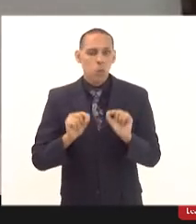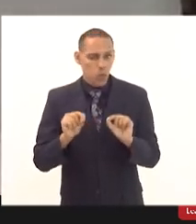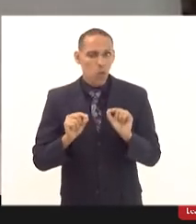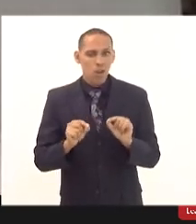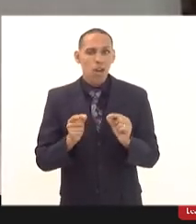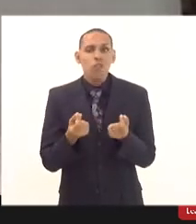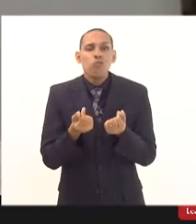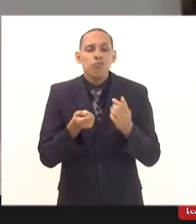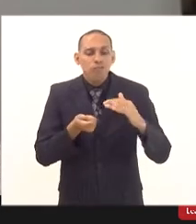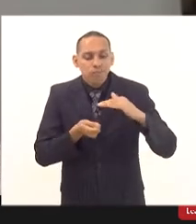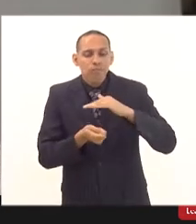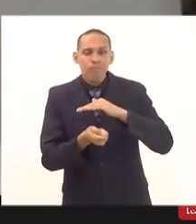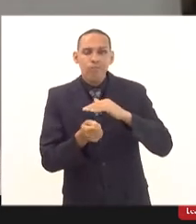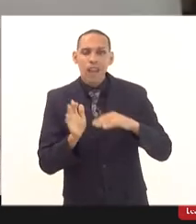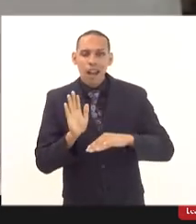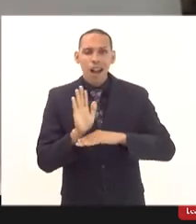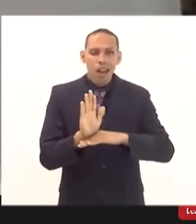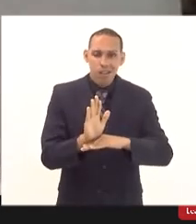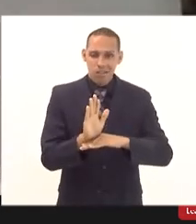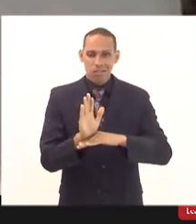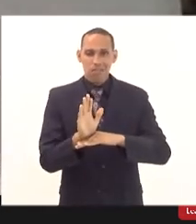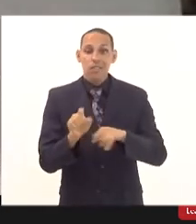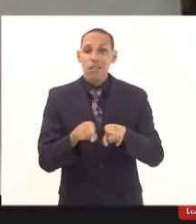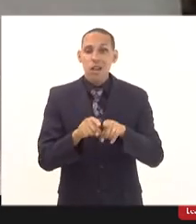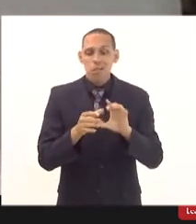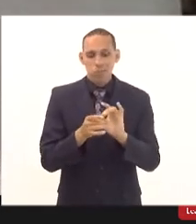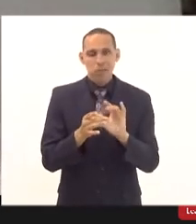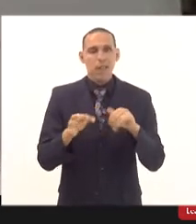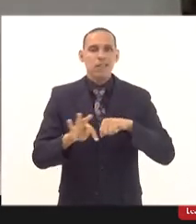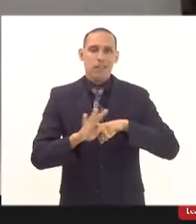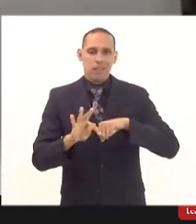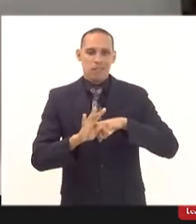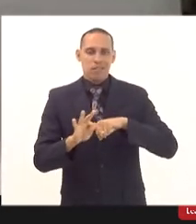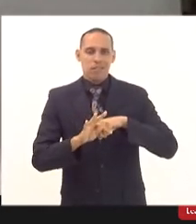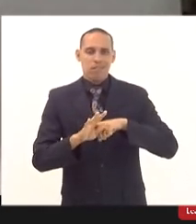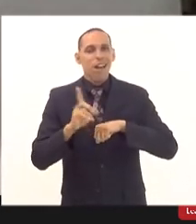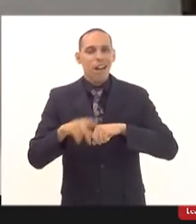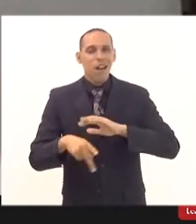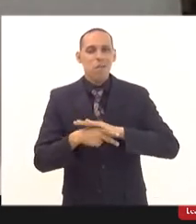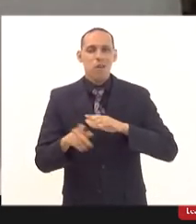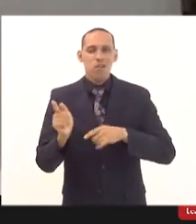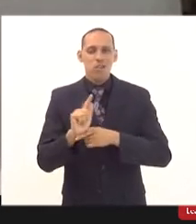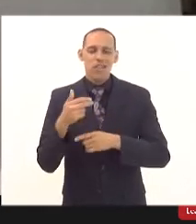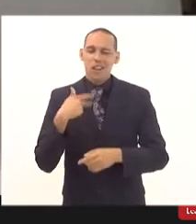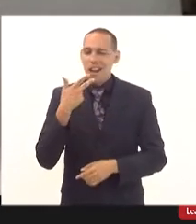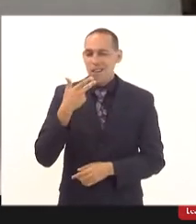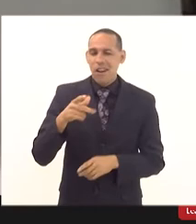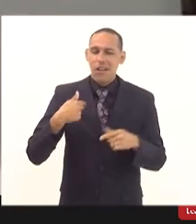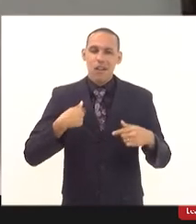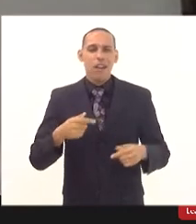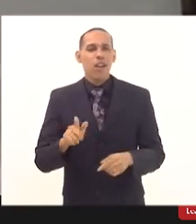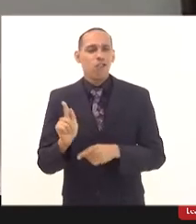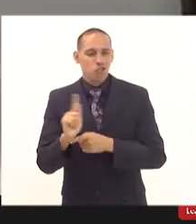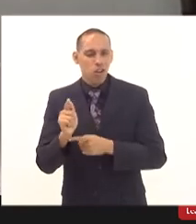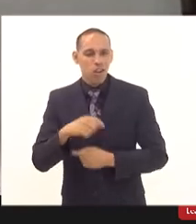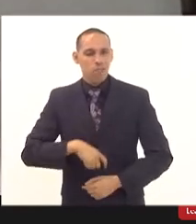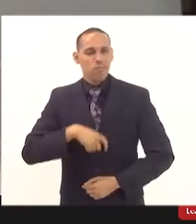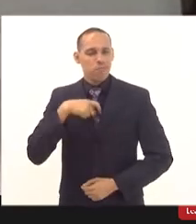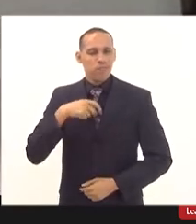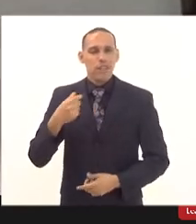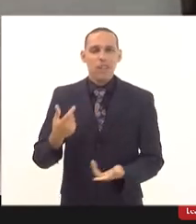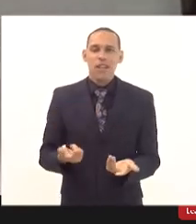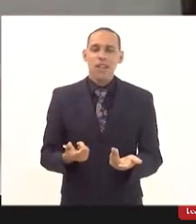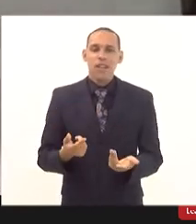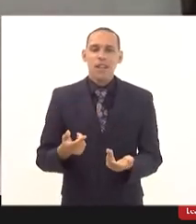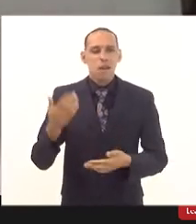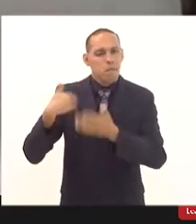financiamento a atualização técnica que foi na gestão e eu vou falar assim como gerente-executivo que fui na gestão